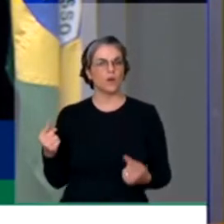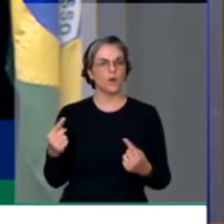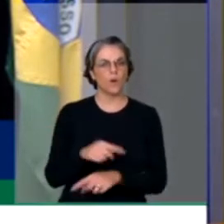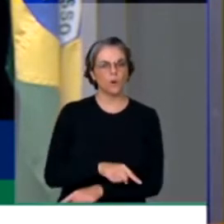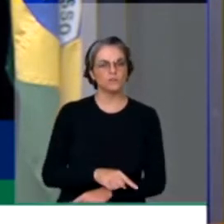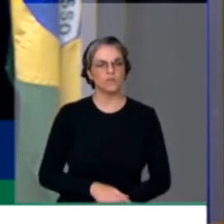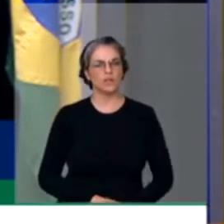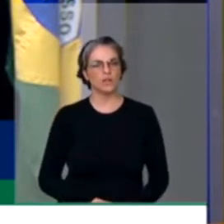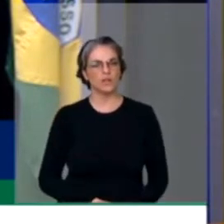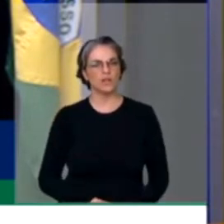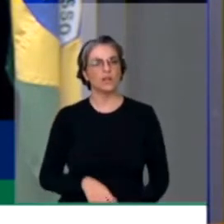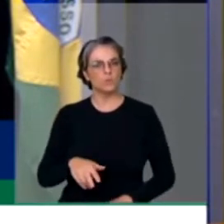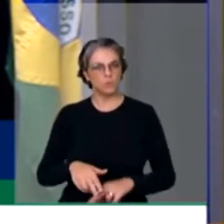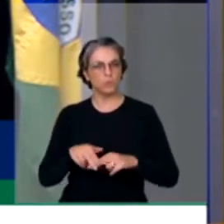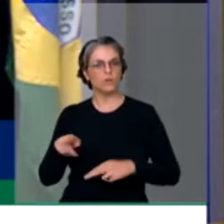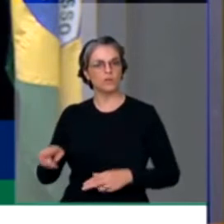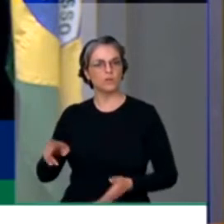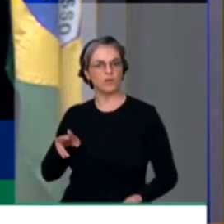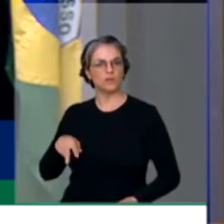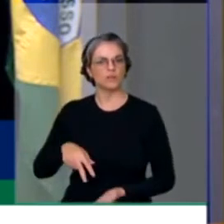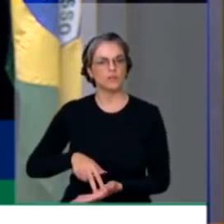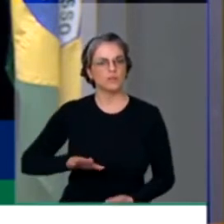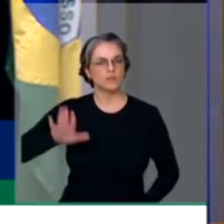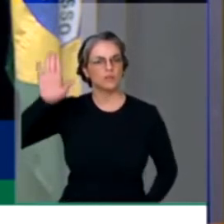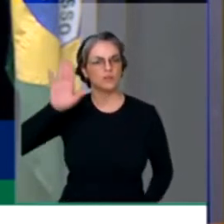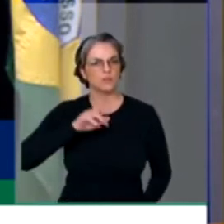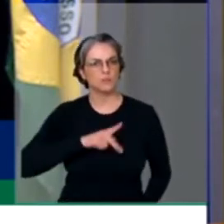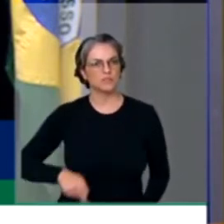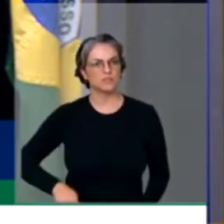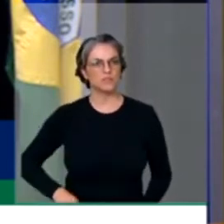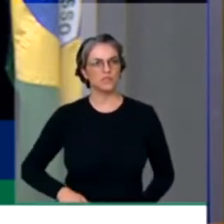dos Deputados na legislatura passada.